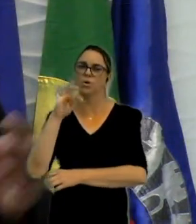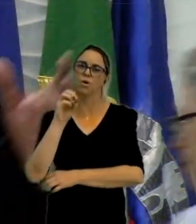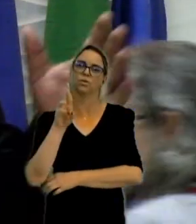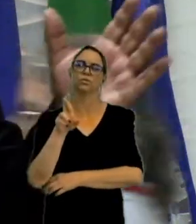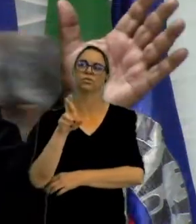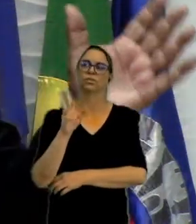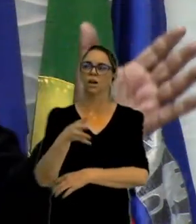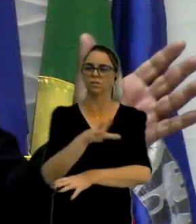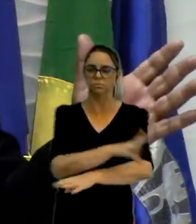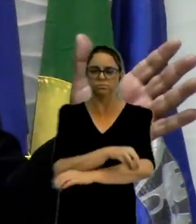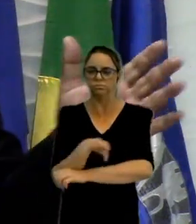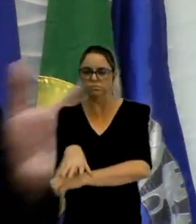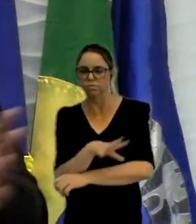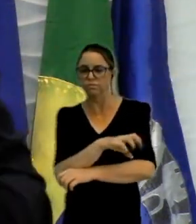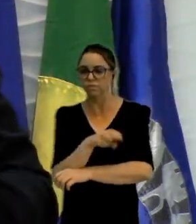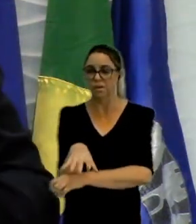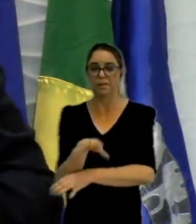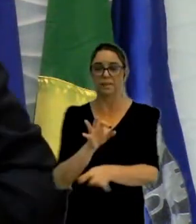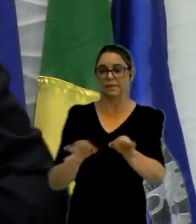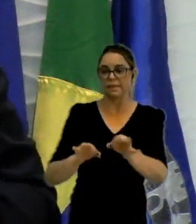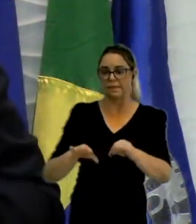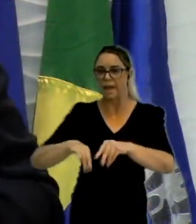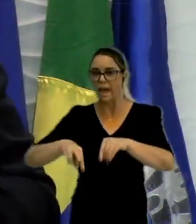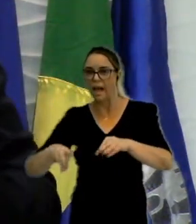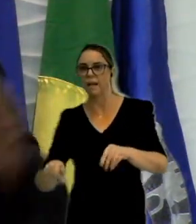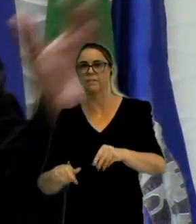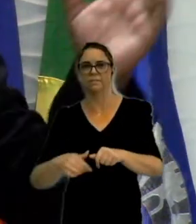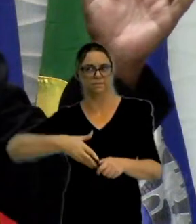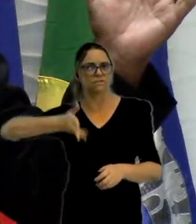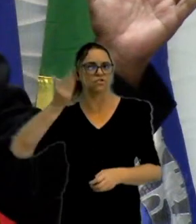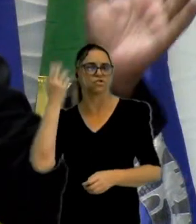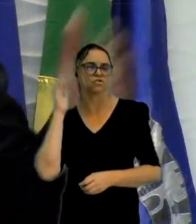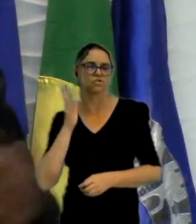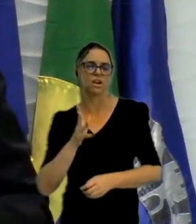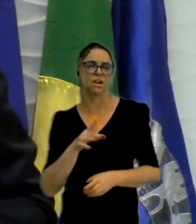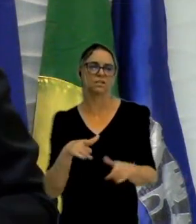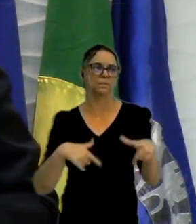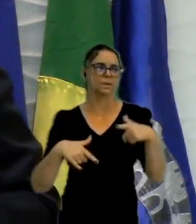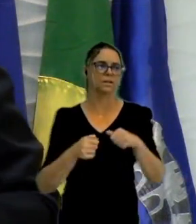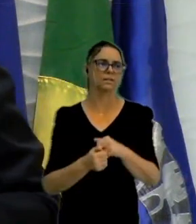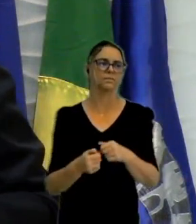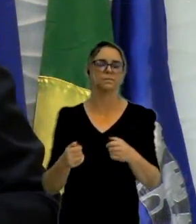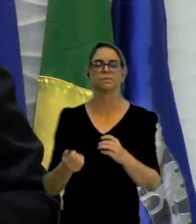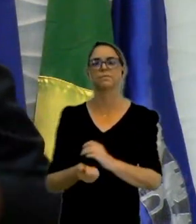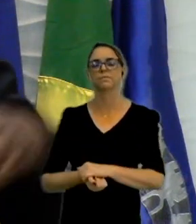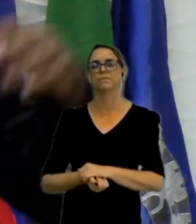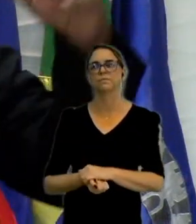aí já vem feito. Não é agora. Desde